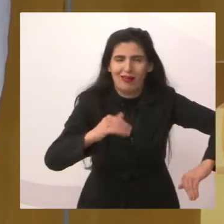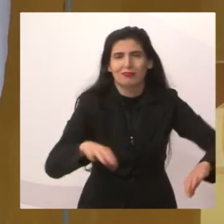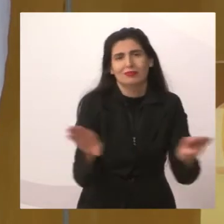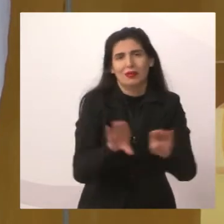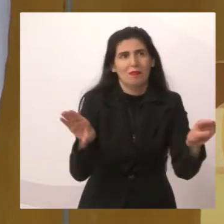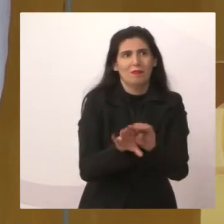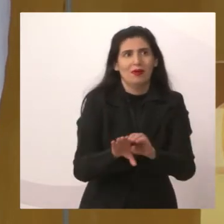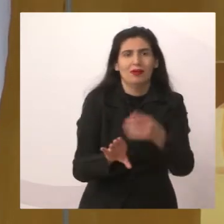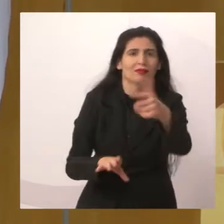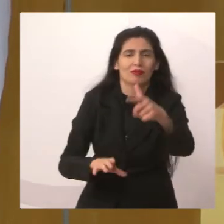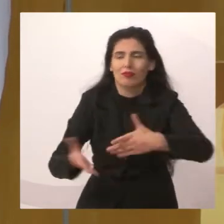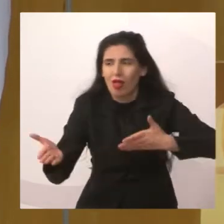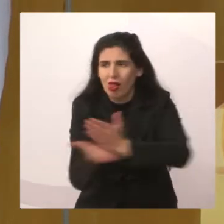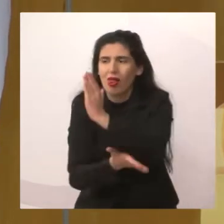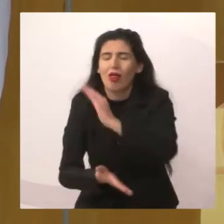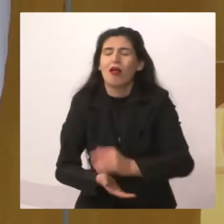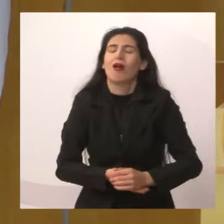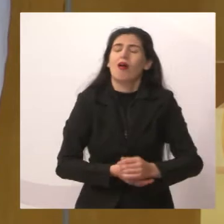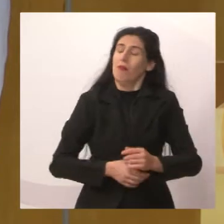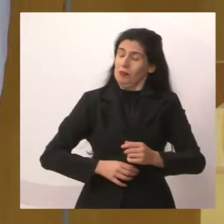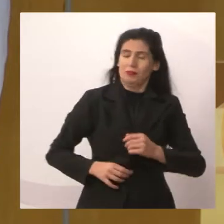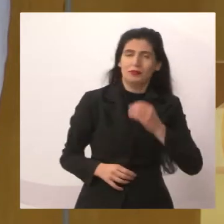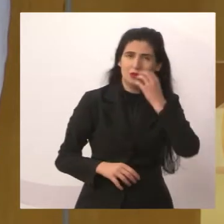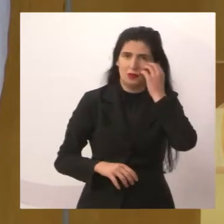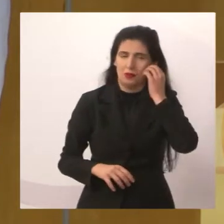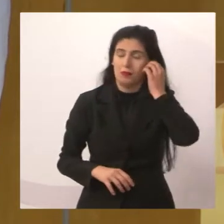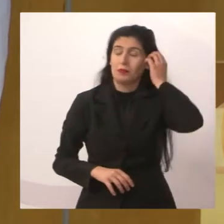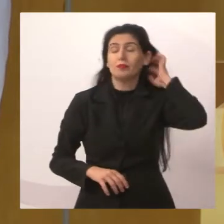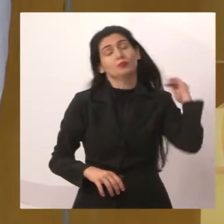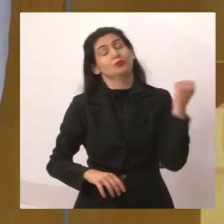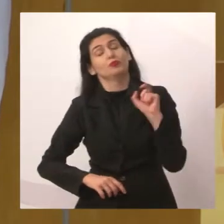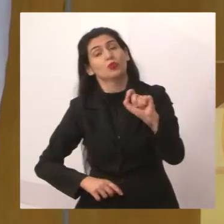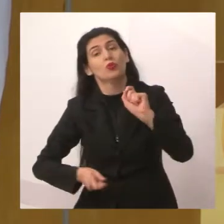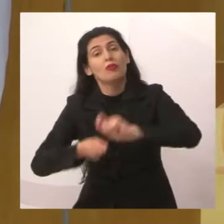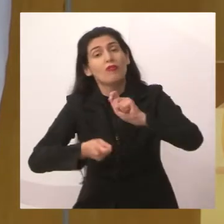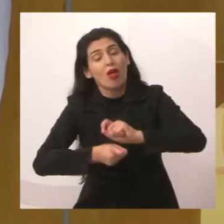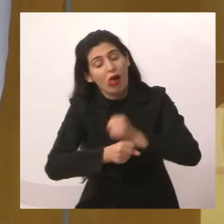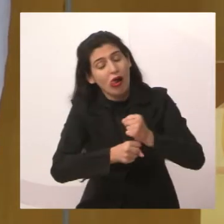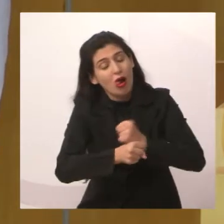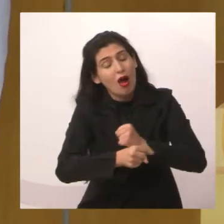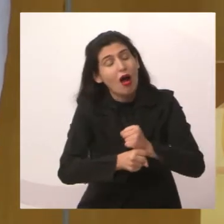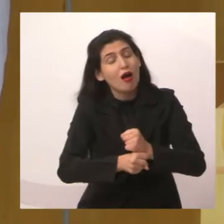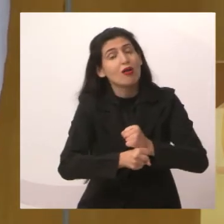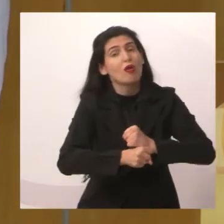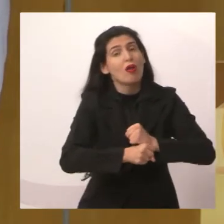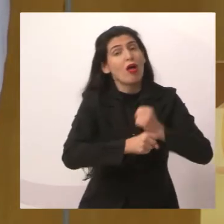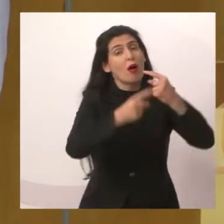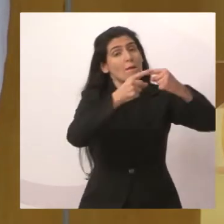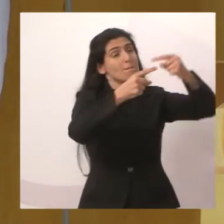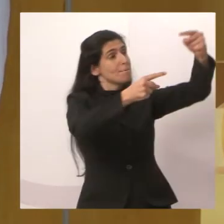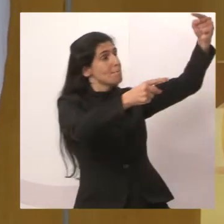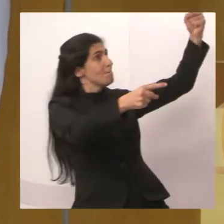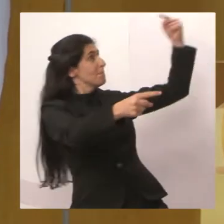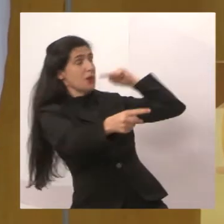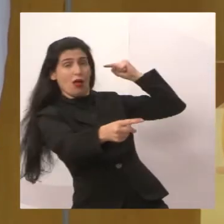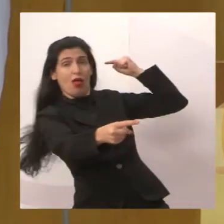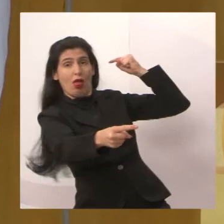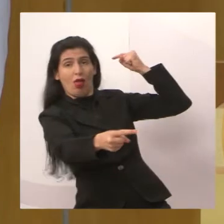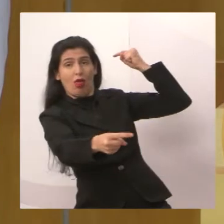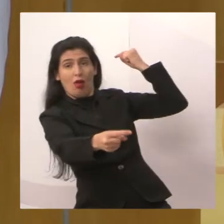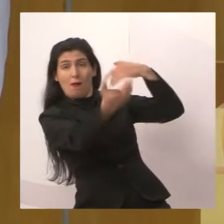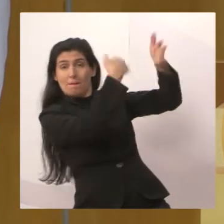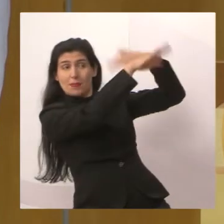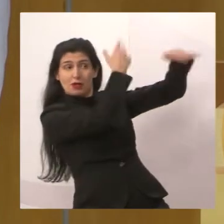aprovação de contas do prefeito. O que foi feito nesses anos aí? Naquela época, foi